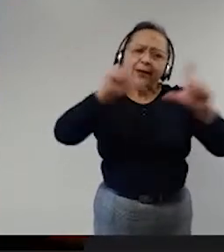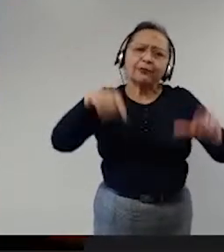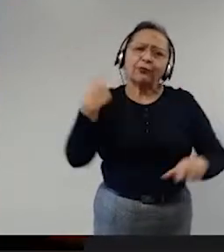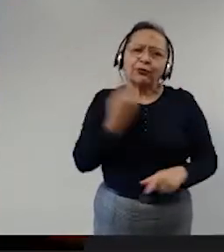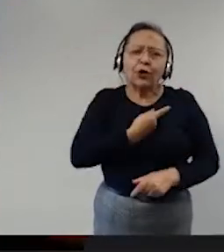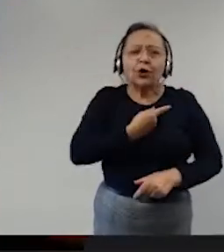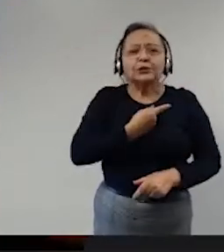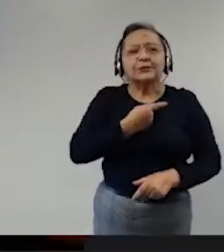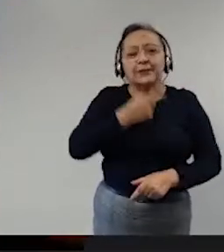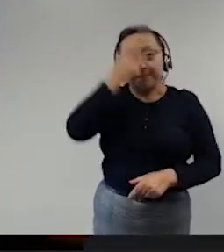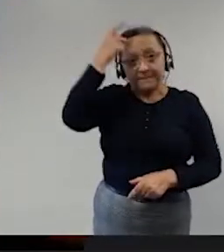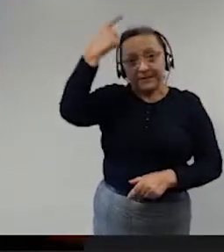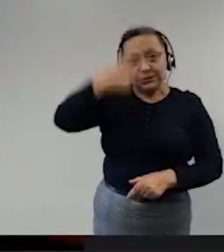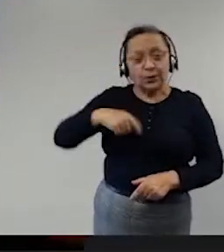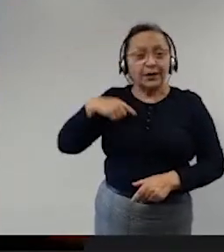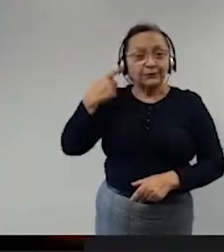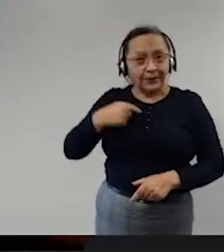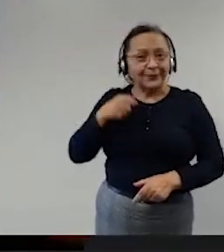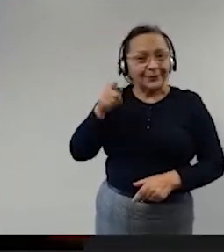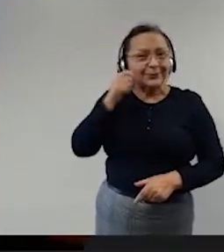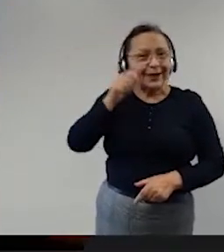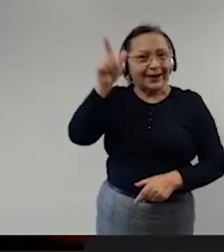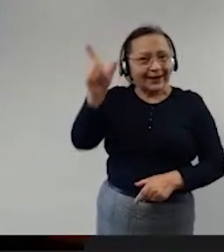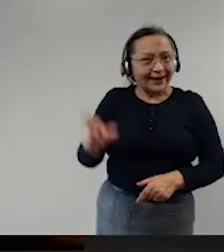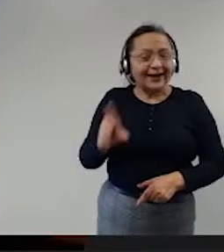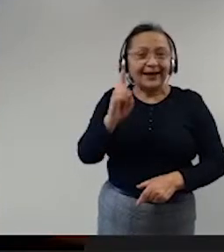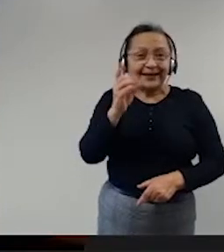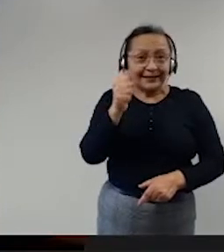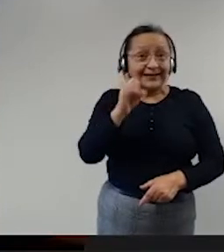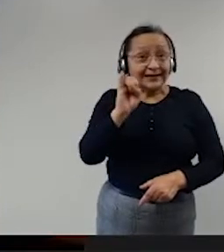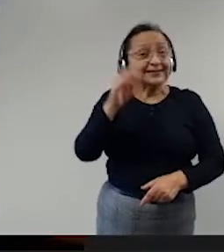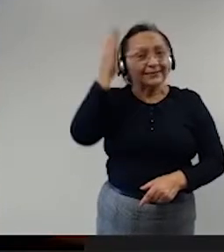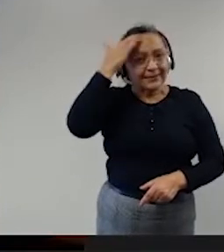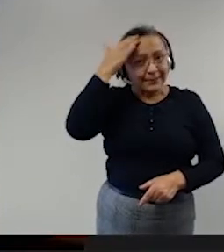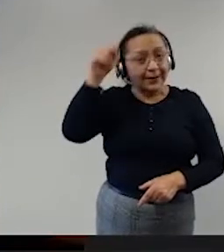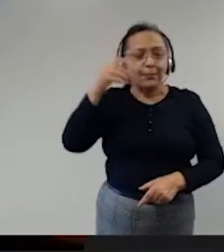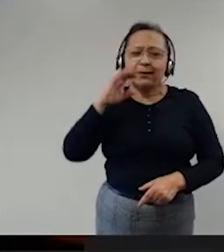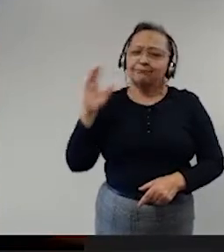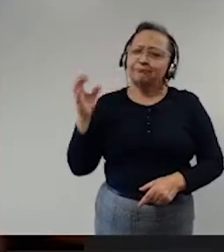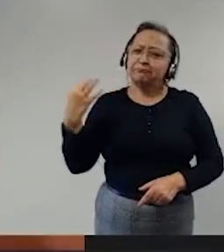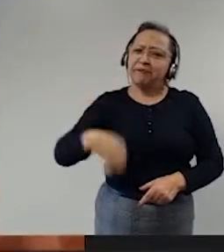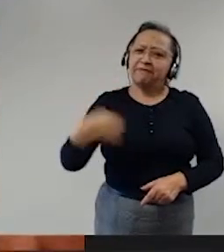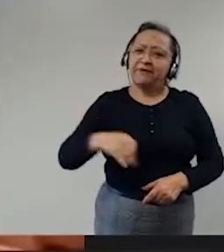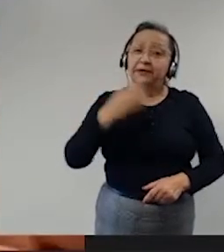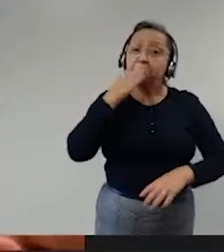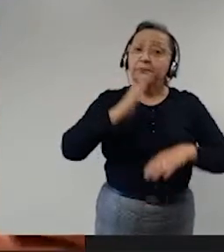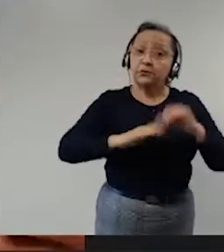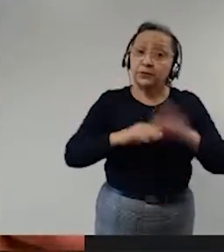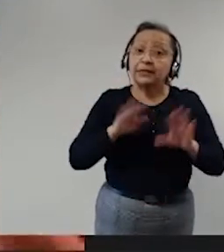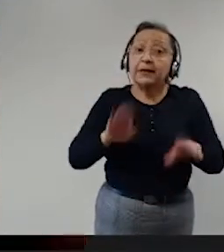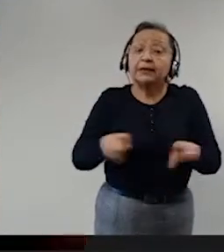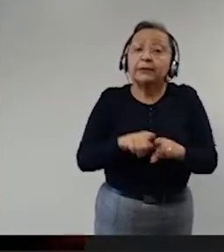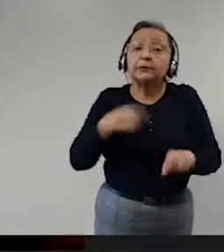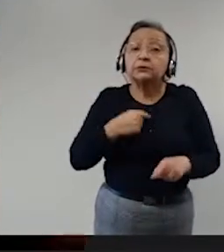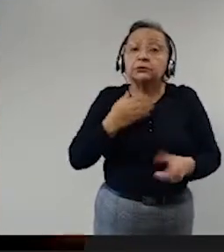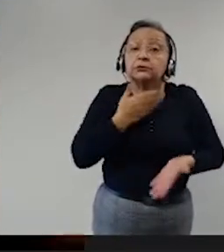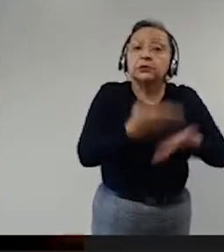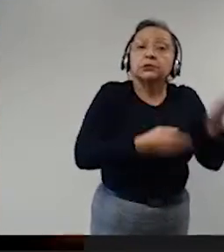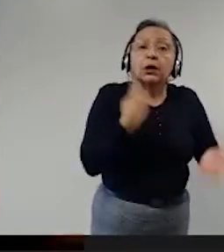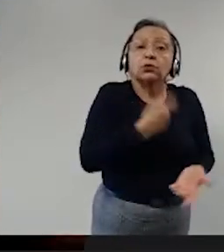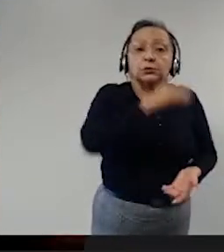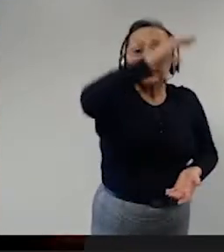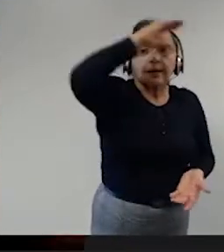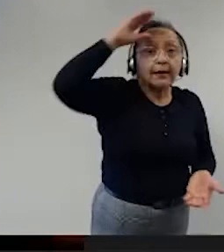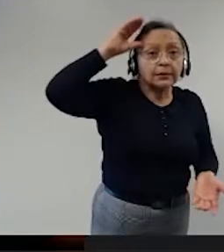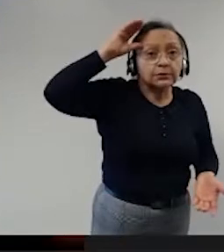advogados, e isso a Daniela sabe muito bem, porque é uma grande profissional, nós temos que nos dedicar aos nossos clientes. Isso faz parte do dia a